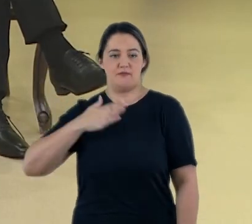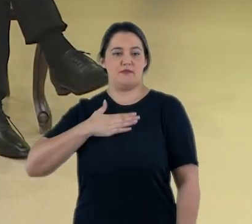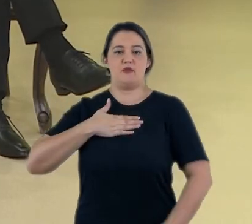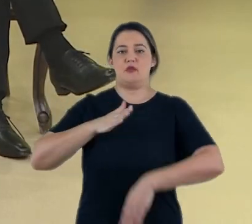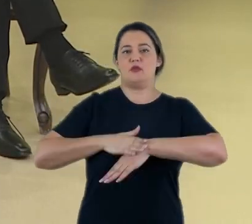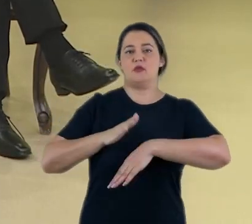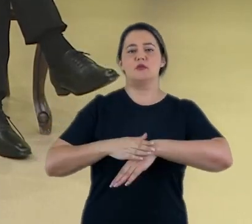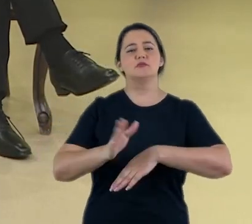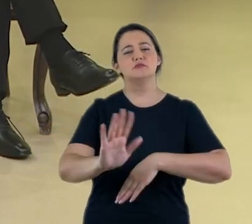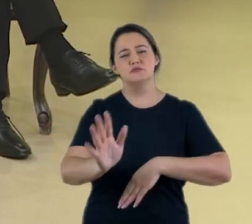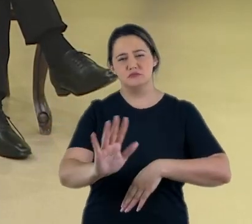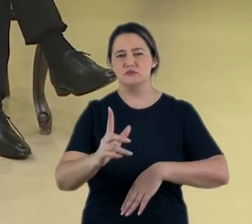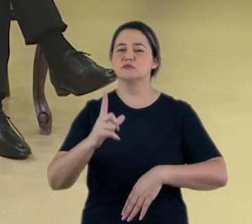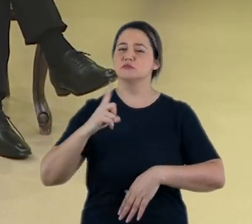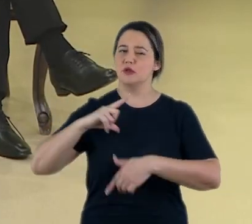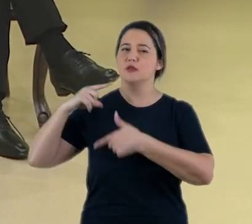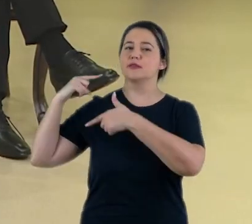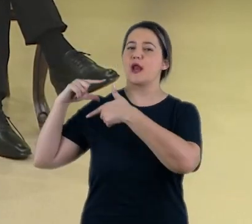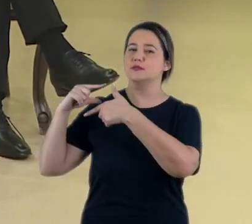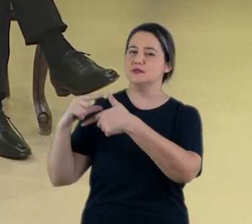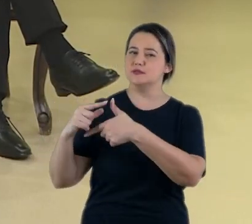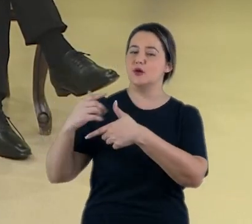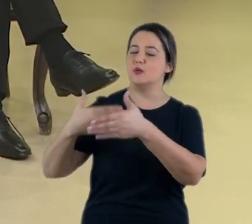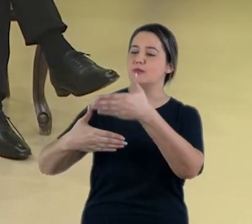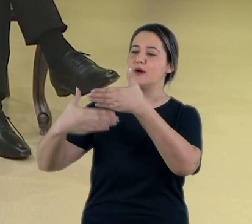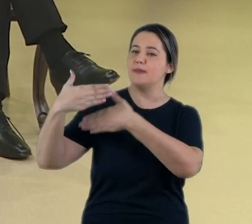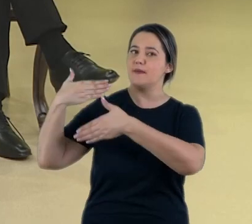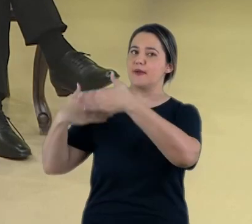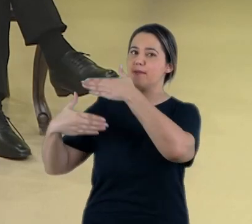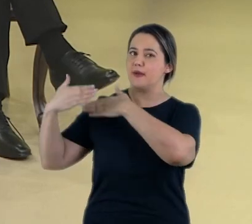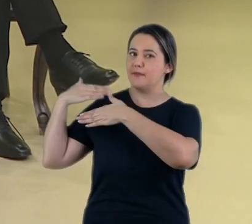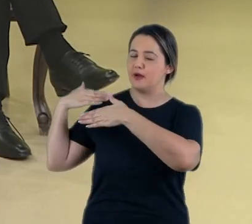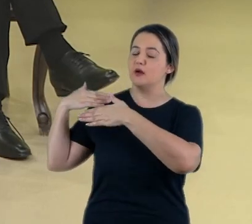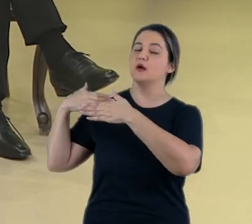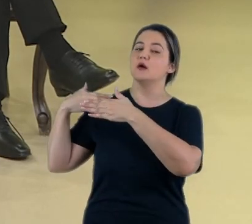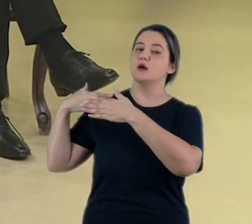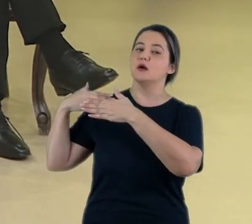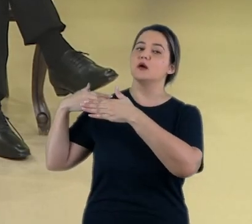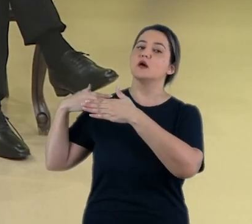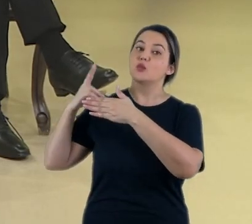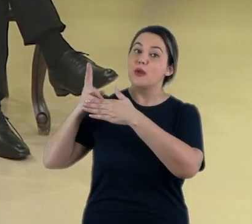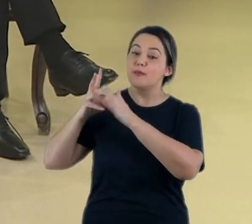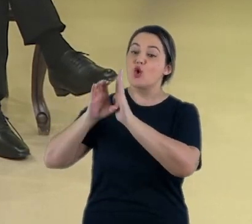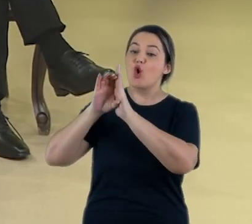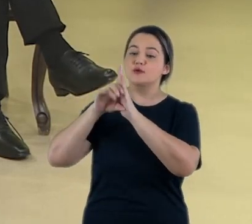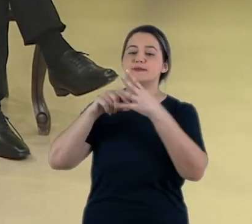bel prazer. Existe uma tradição interpretativa